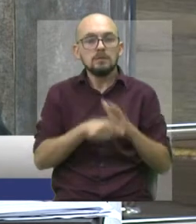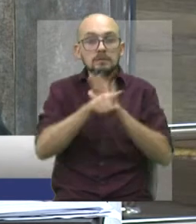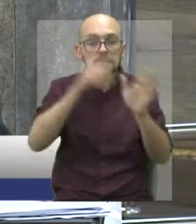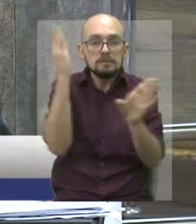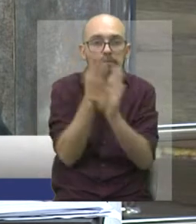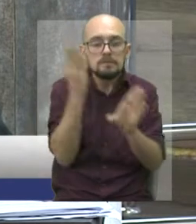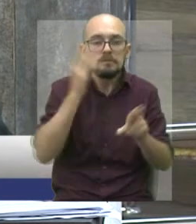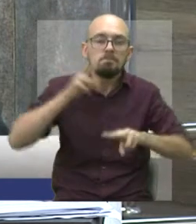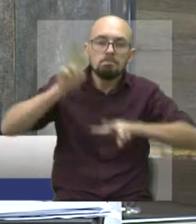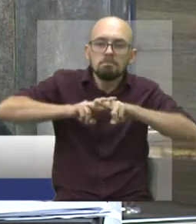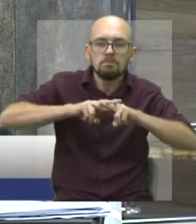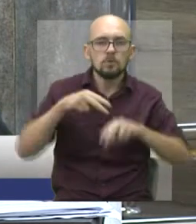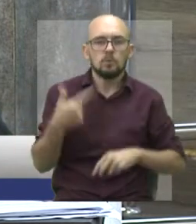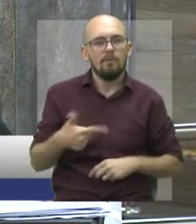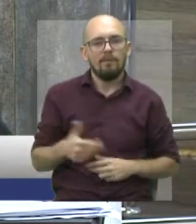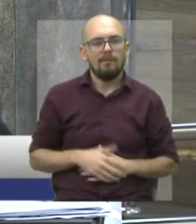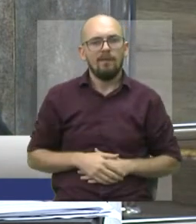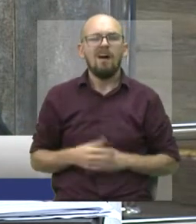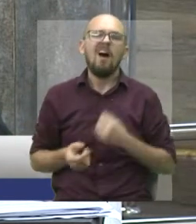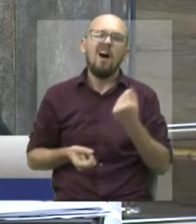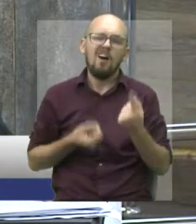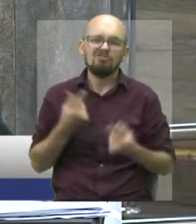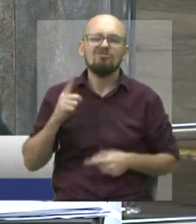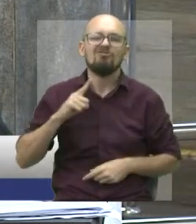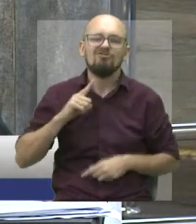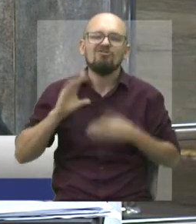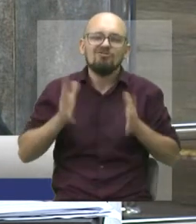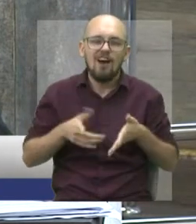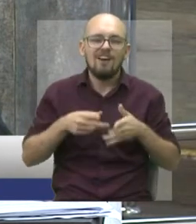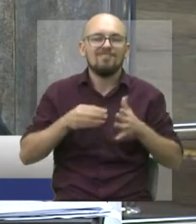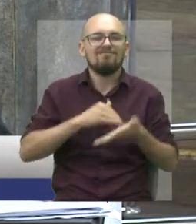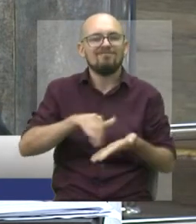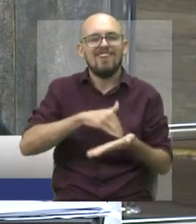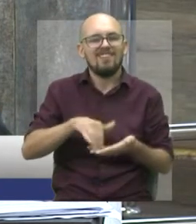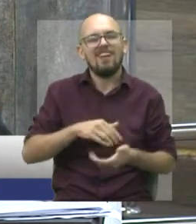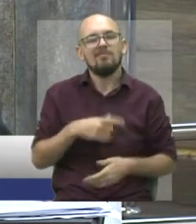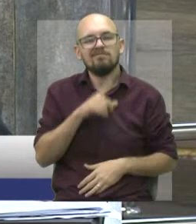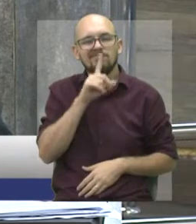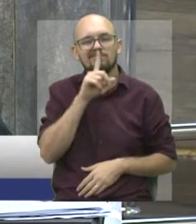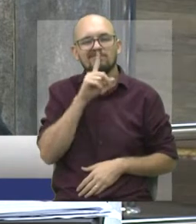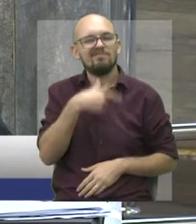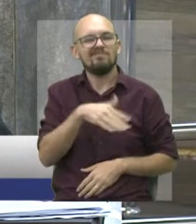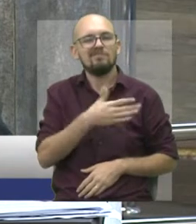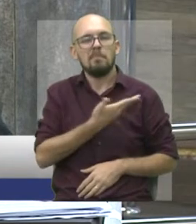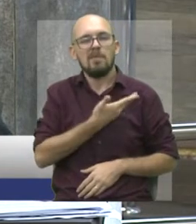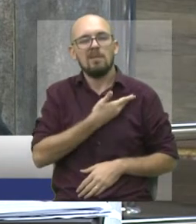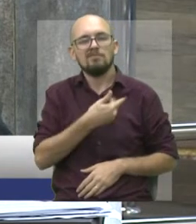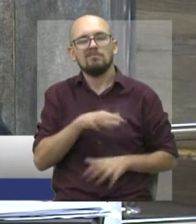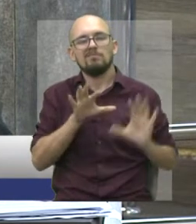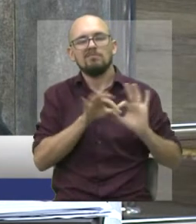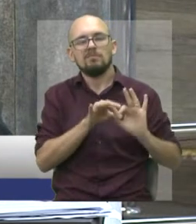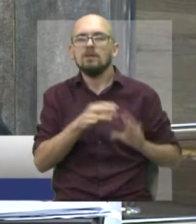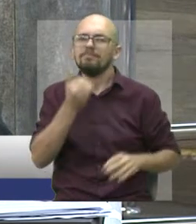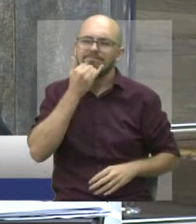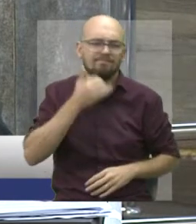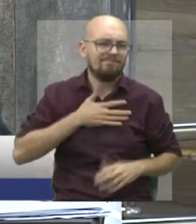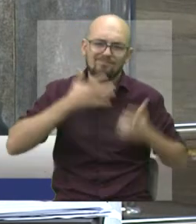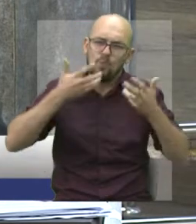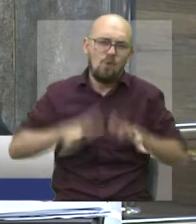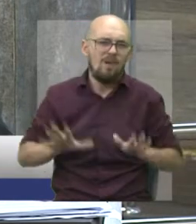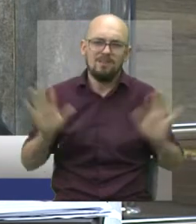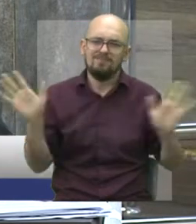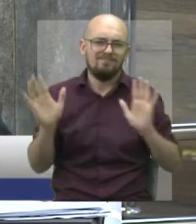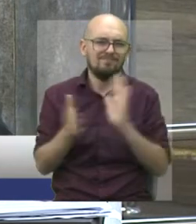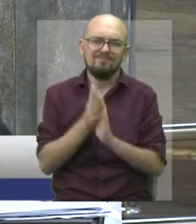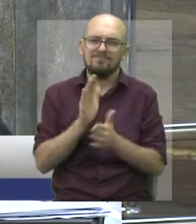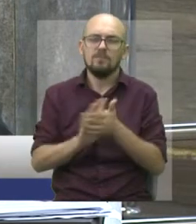Alguns já têm a secretaria, não vai querer investigar. E eu não vou ficar fazendo esse papel aqui. Eu tenho